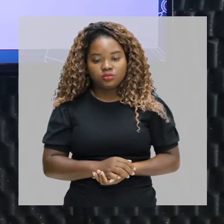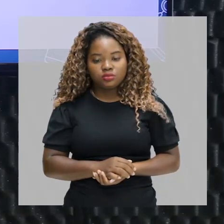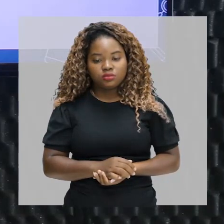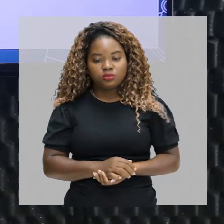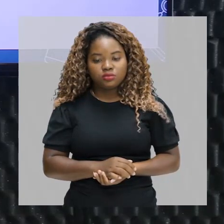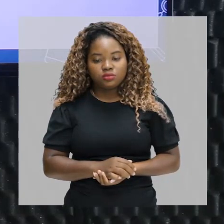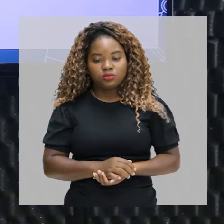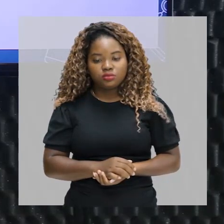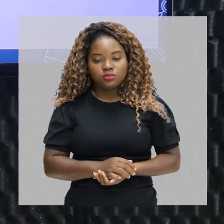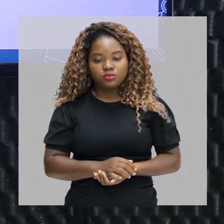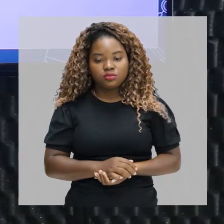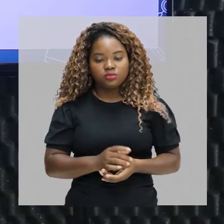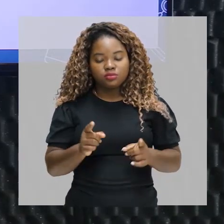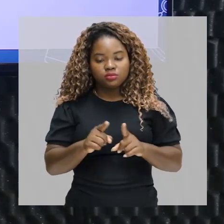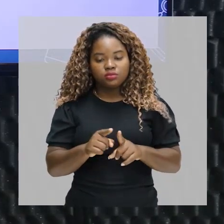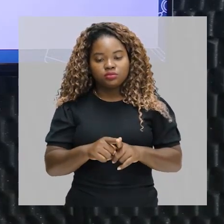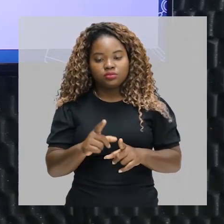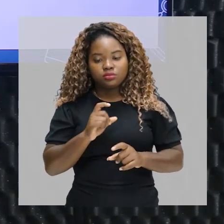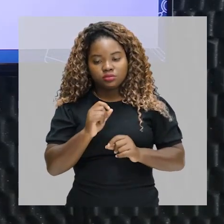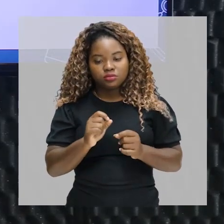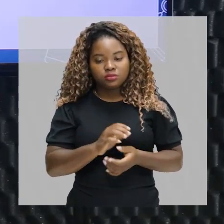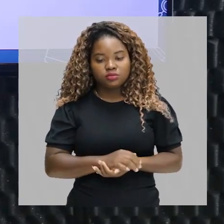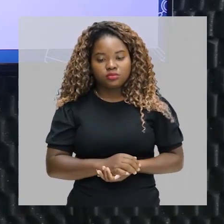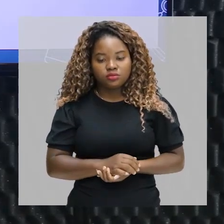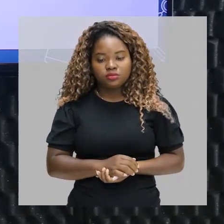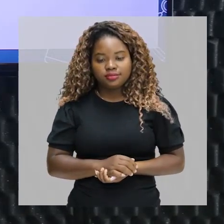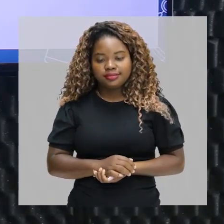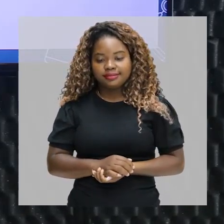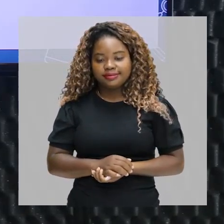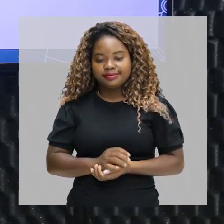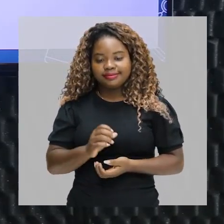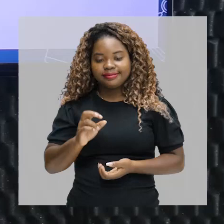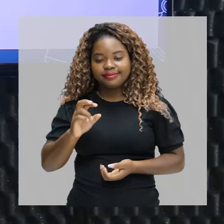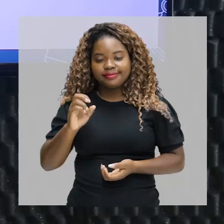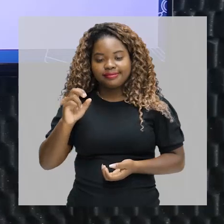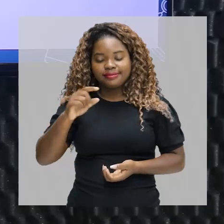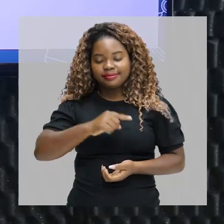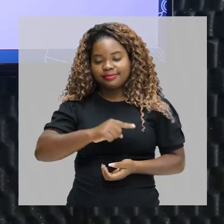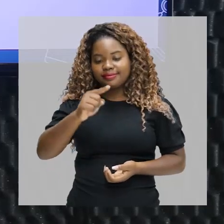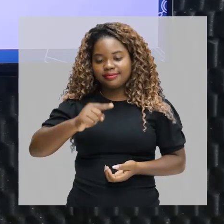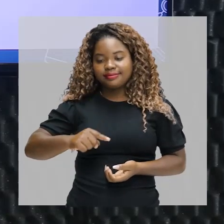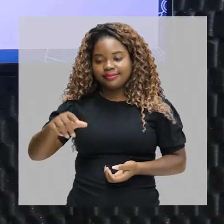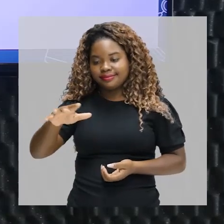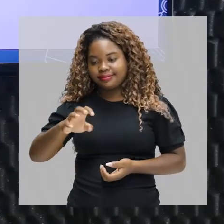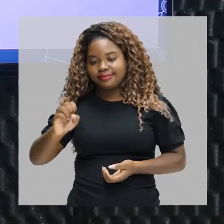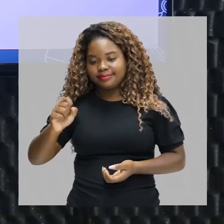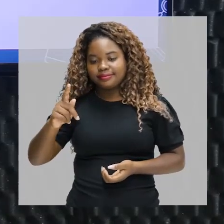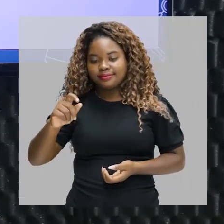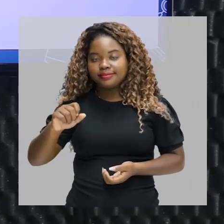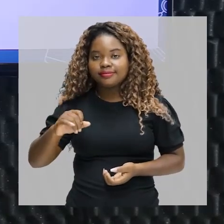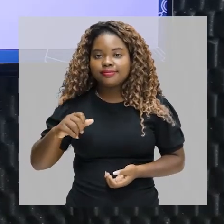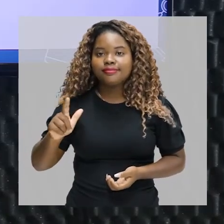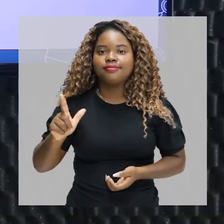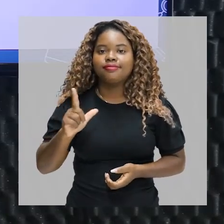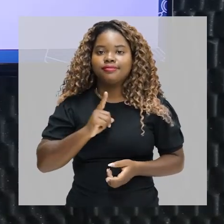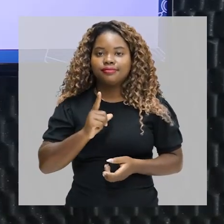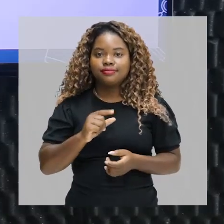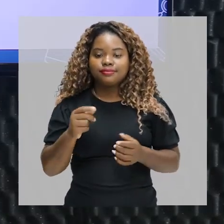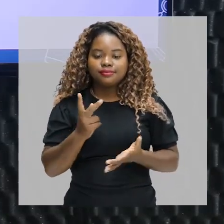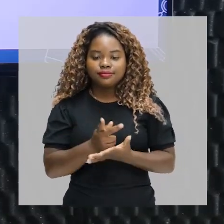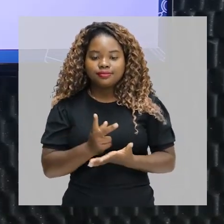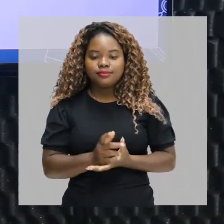Ela emite assim também como ela tem os seus receptores. Então, as sondas, a estação espacial está emitindo ondas de rádio a todo